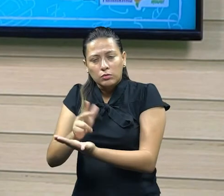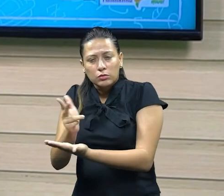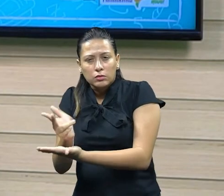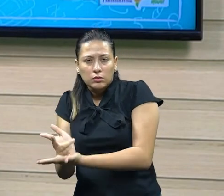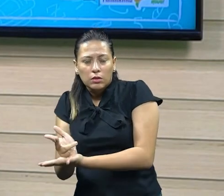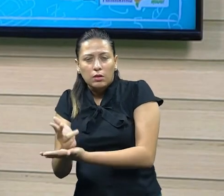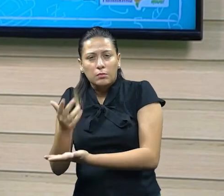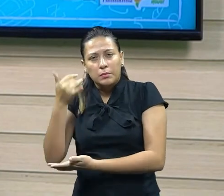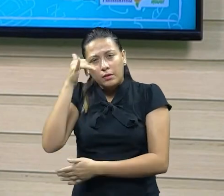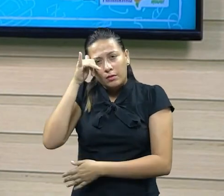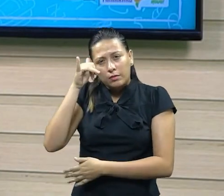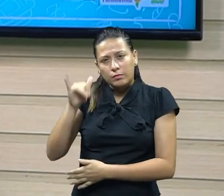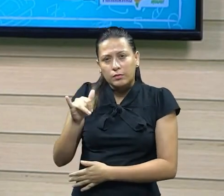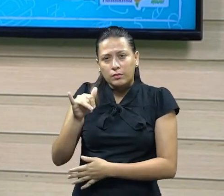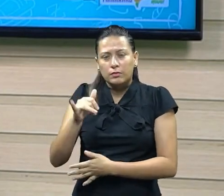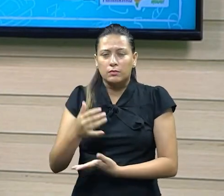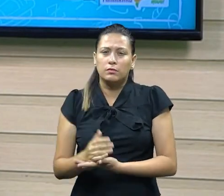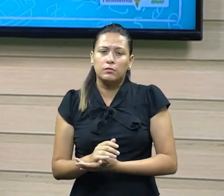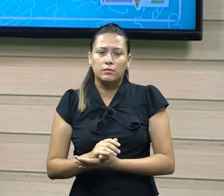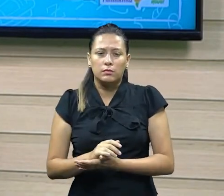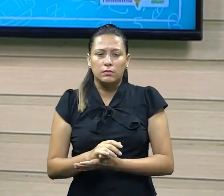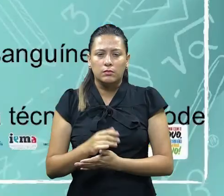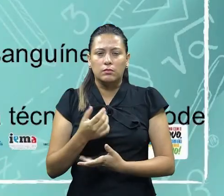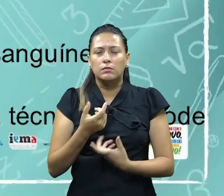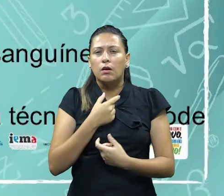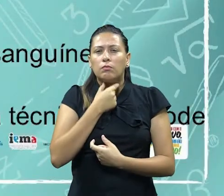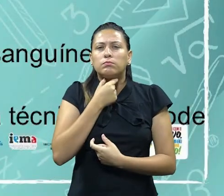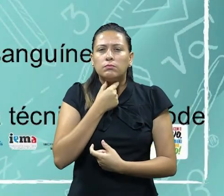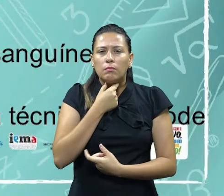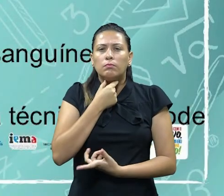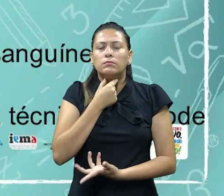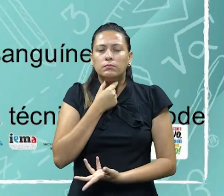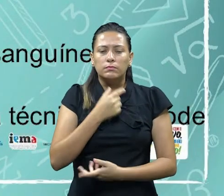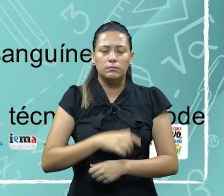engasgue com saliva ou com vômito.